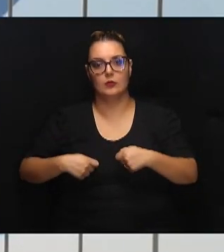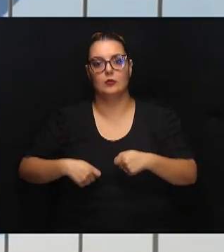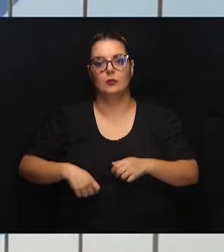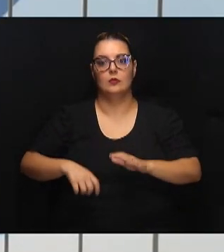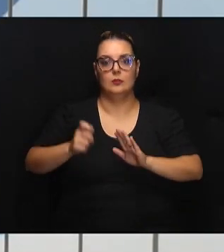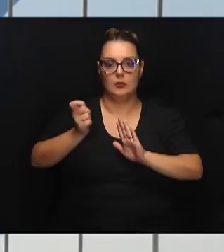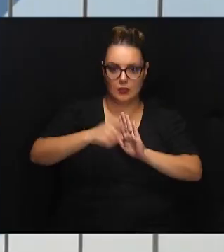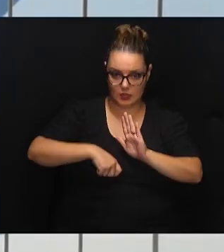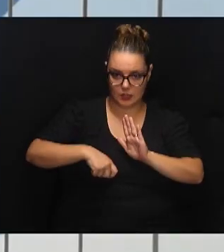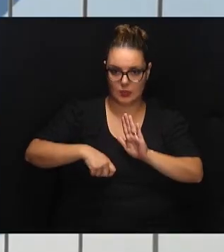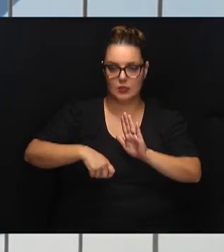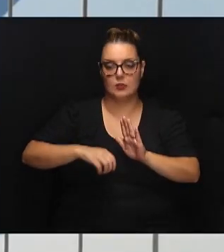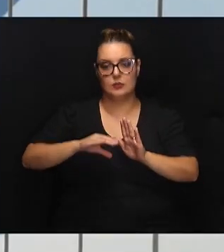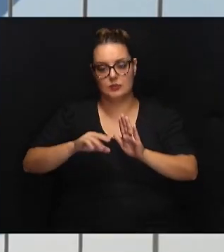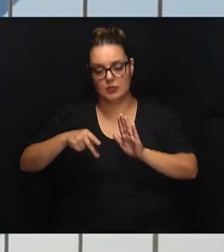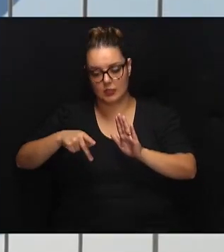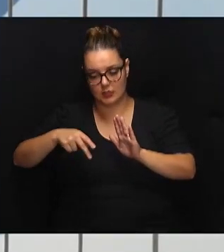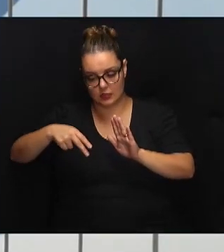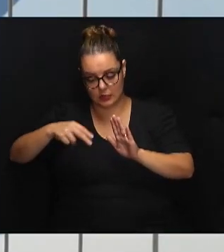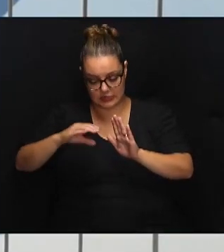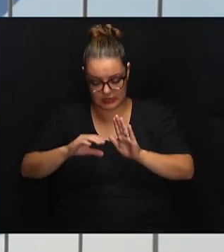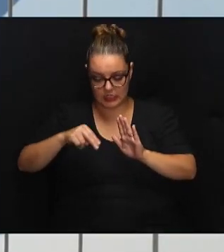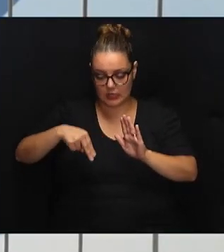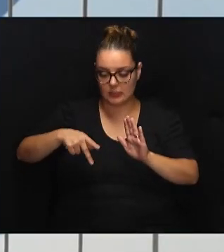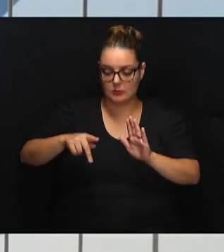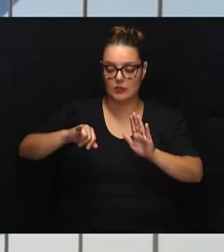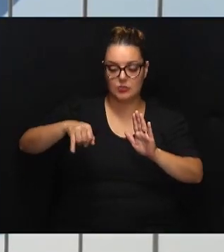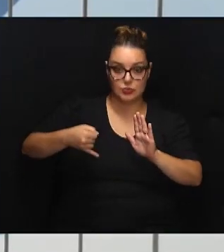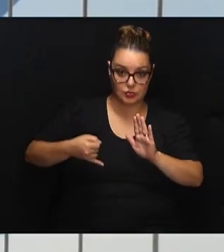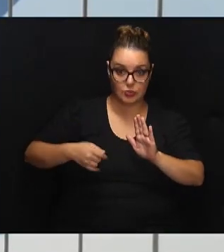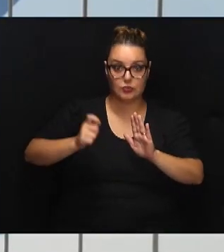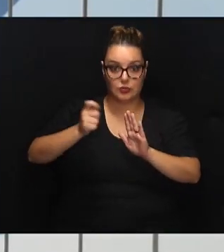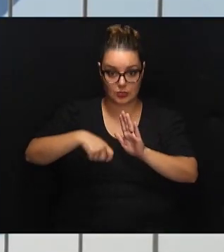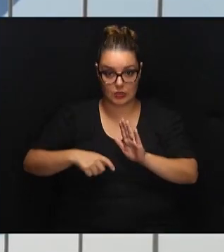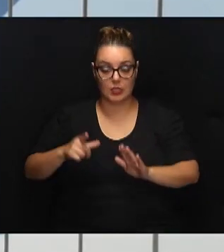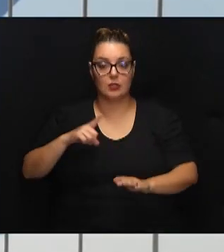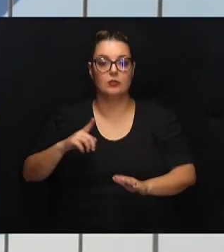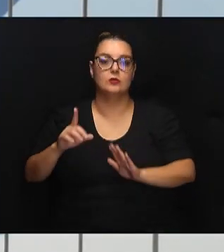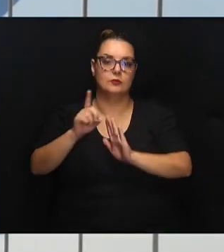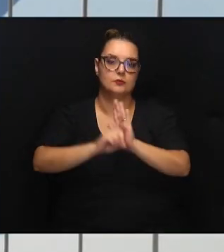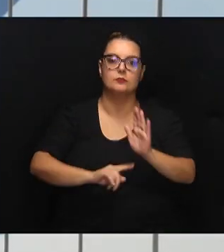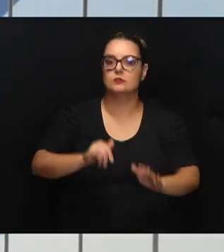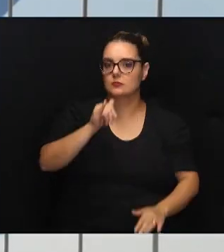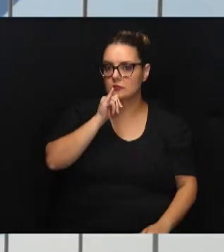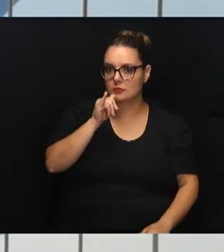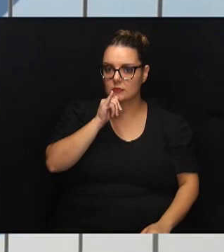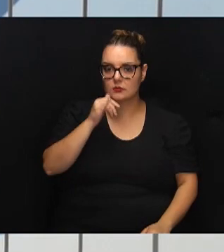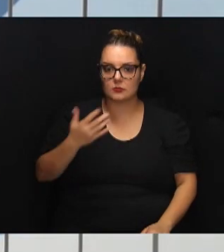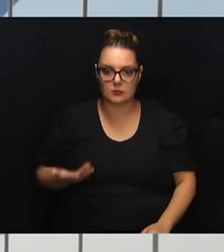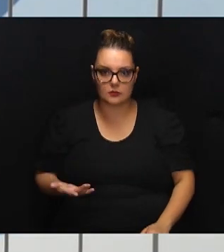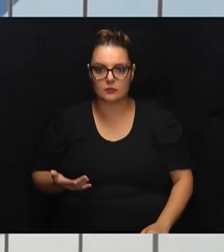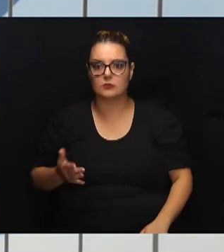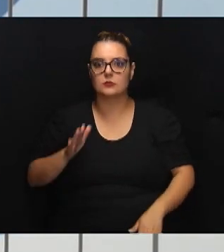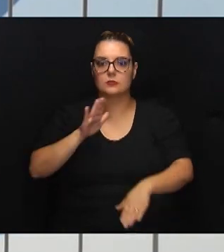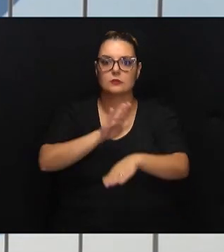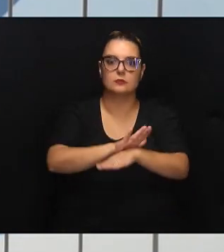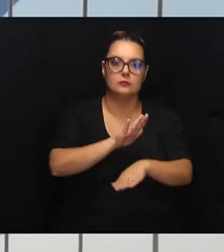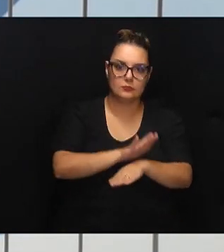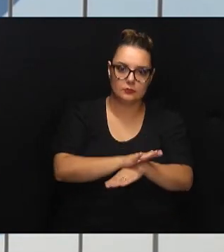ter o registro, ter o CNPJ, e aí sim eu tenho os direitos, que por exemplo, tem